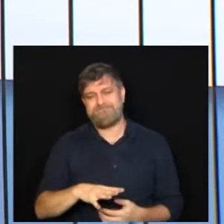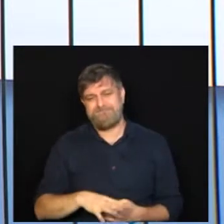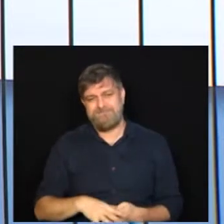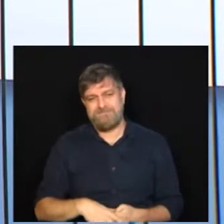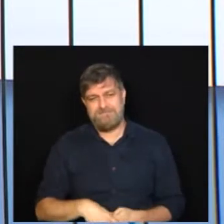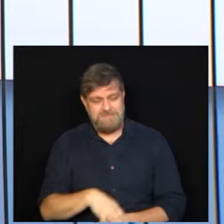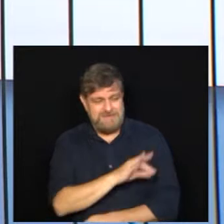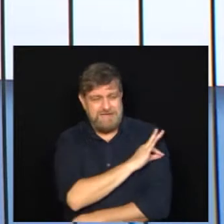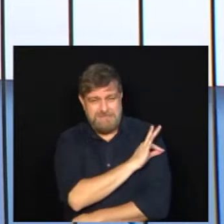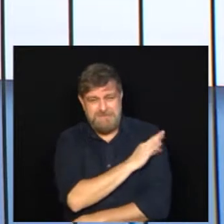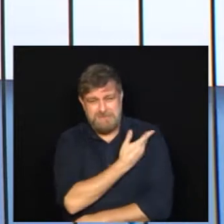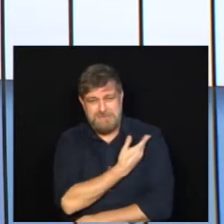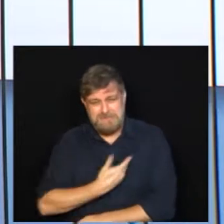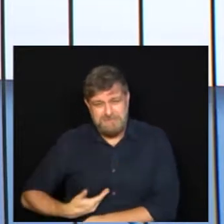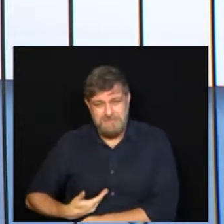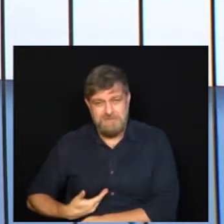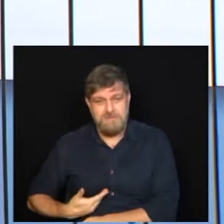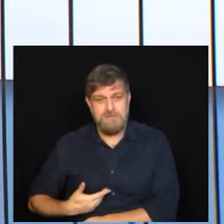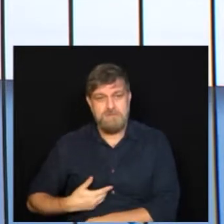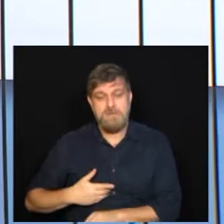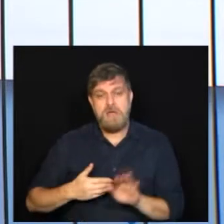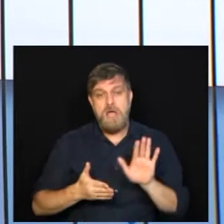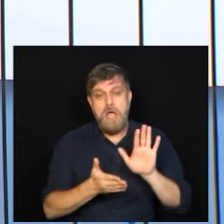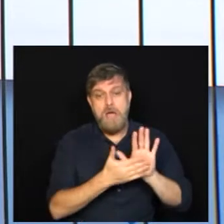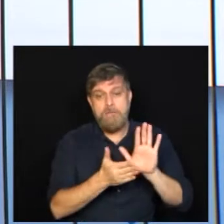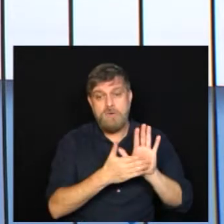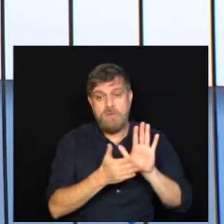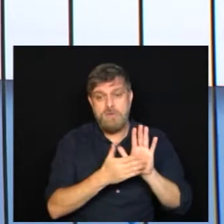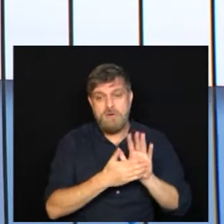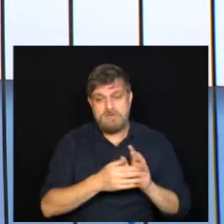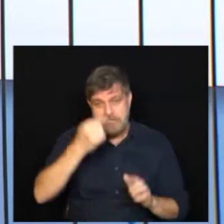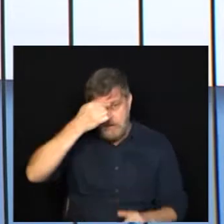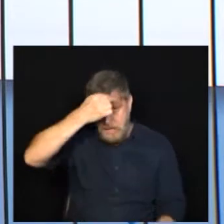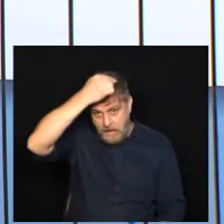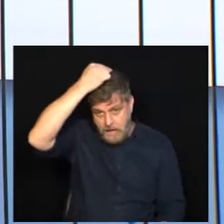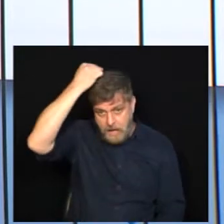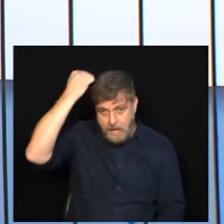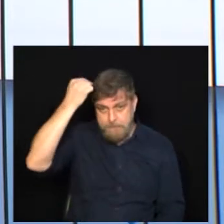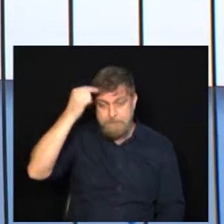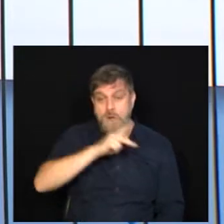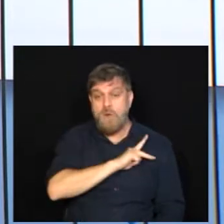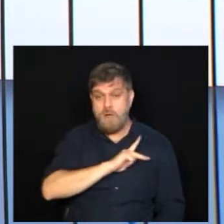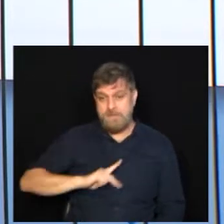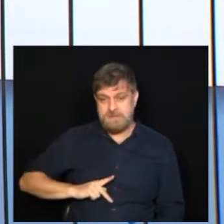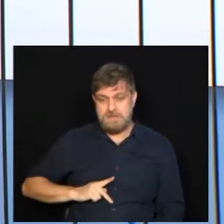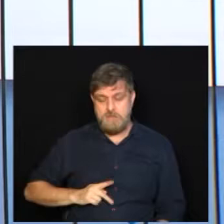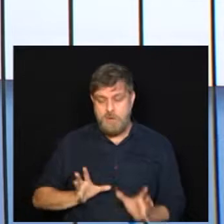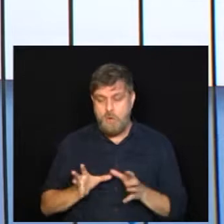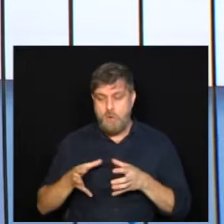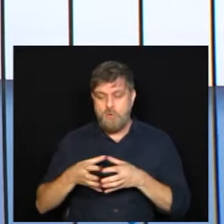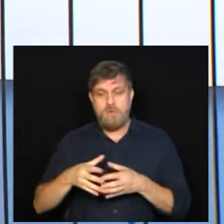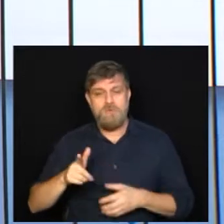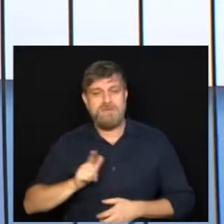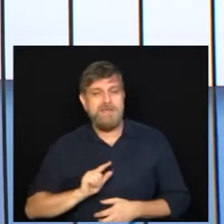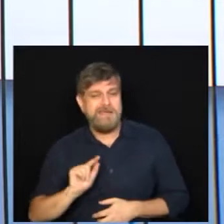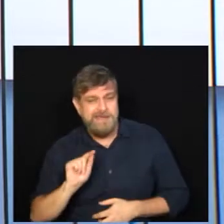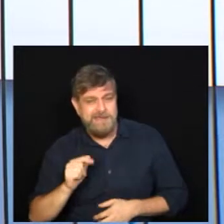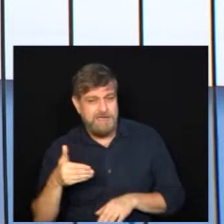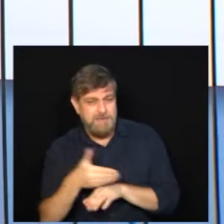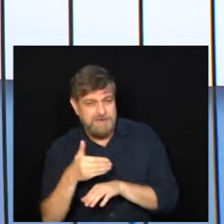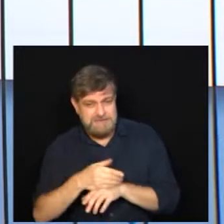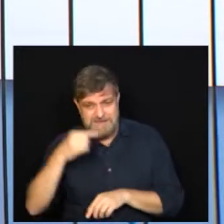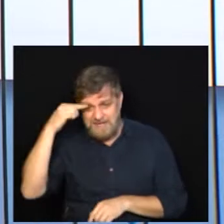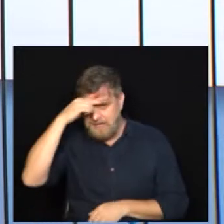Ela foi indicada pelo vereador Paulo Gaspar, que será o presidente, e o grupo terá ainda a participação de